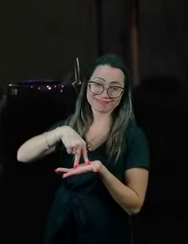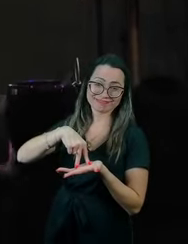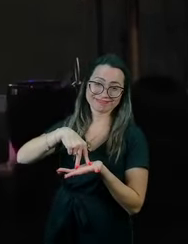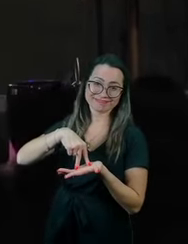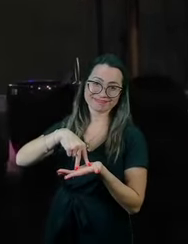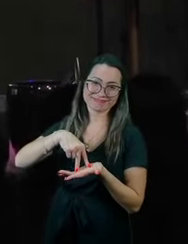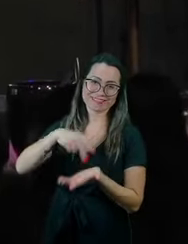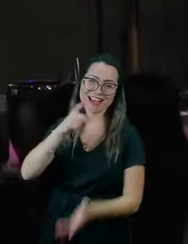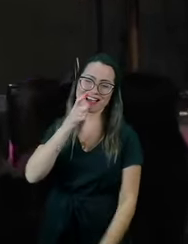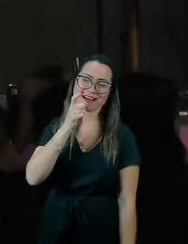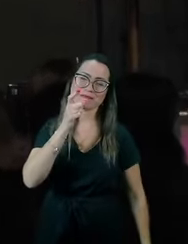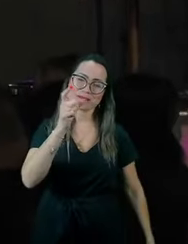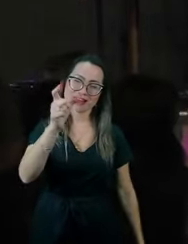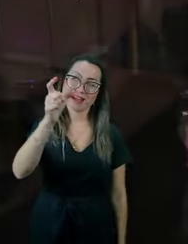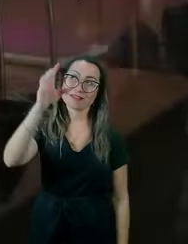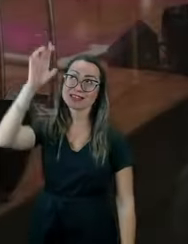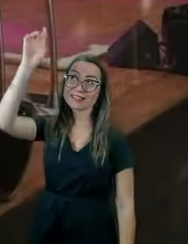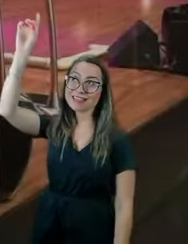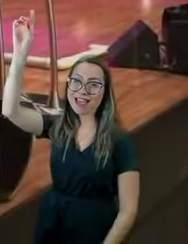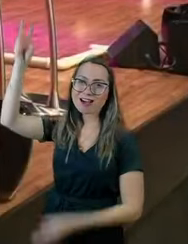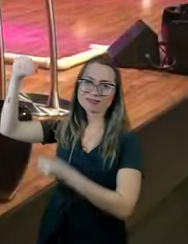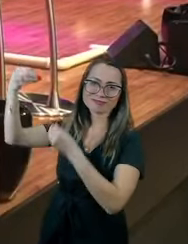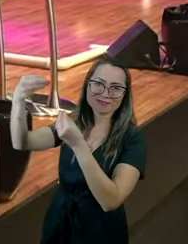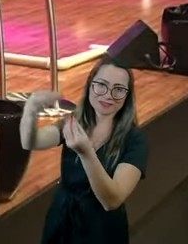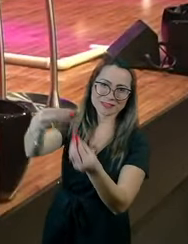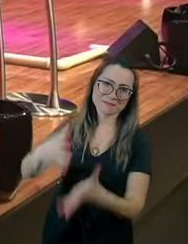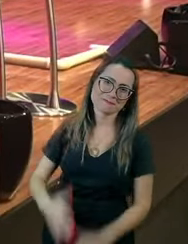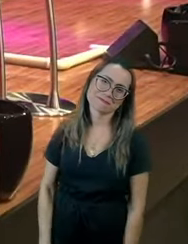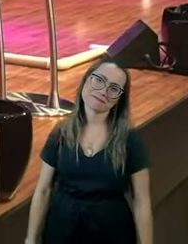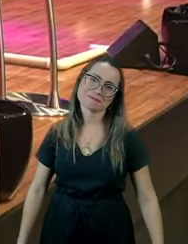Essa palavra nasceu no coração de Deus.